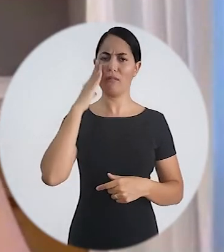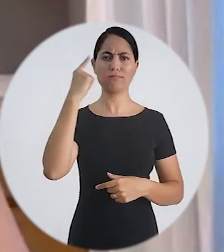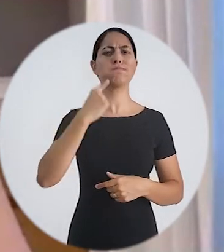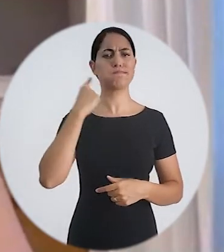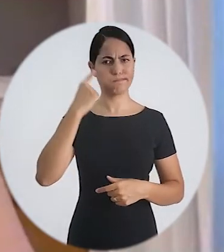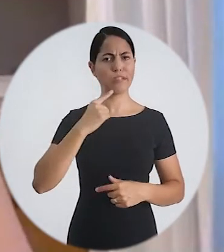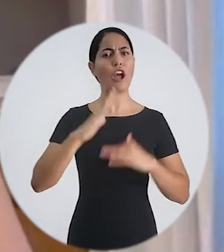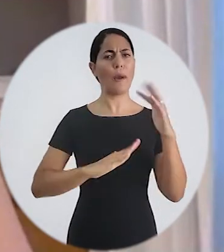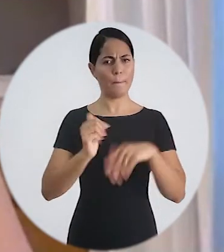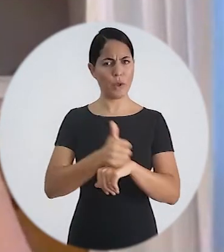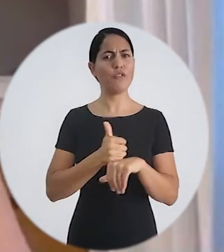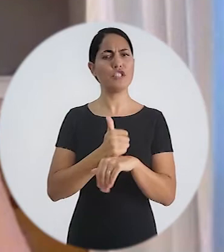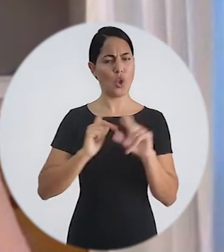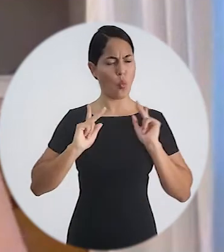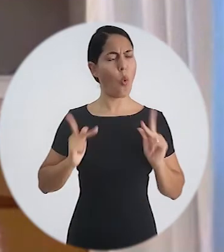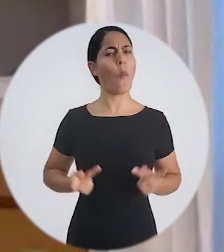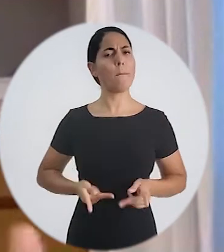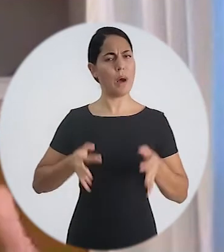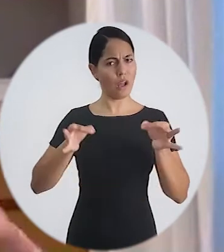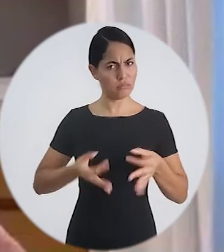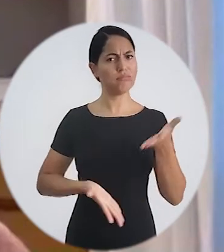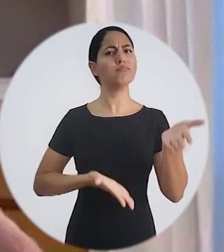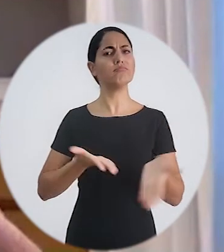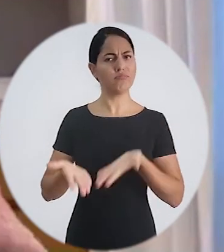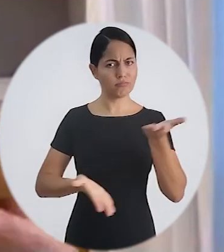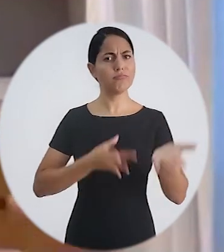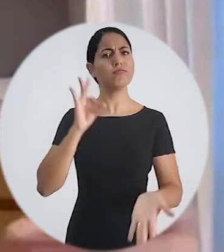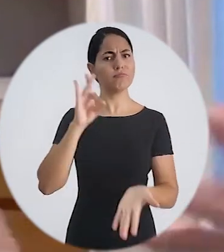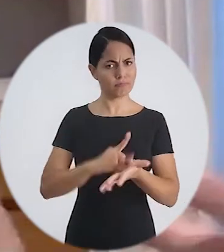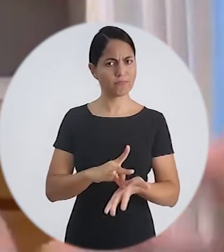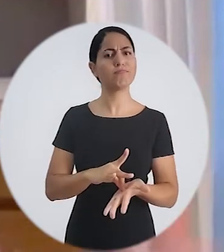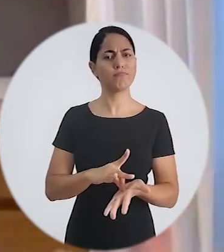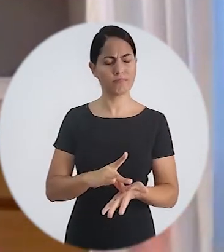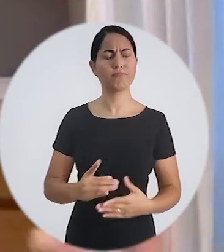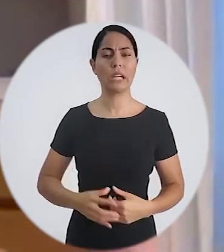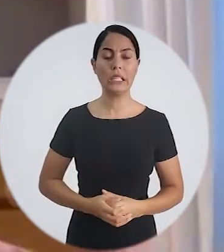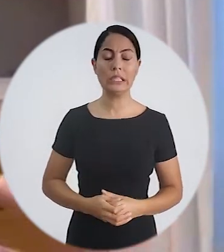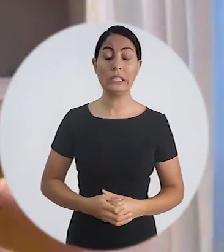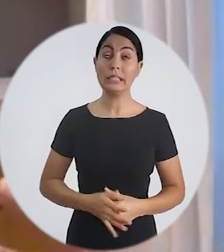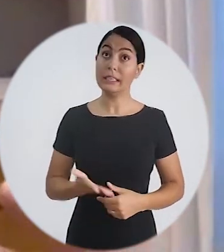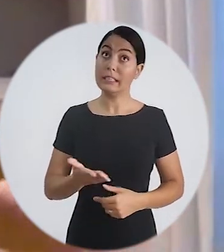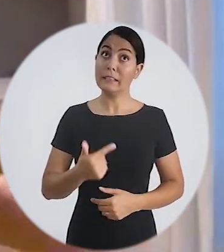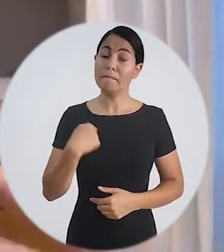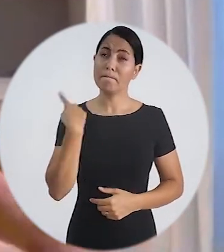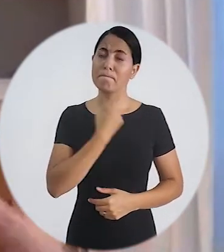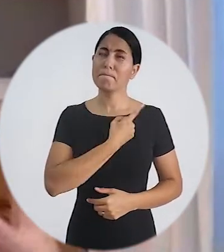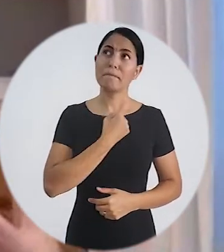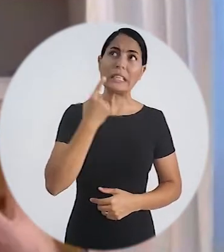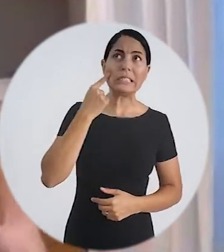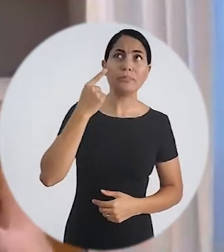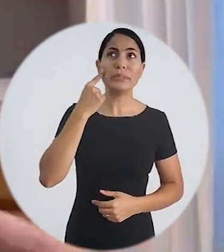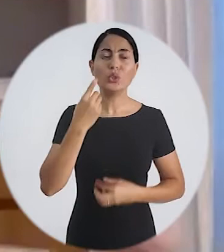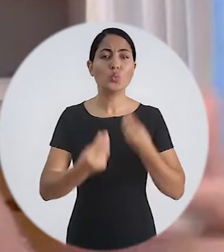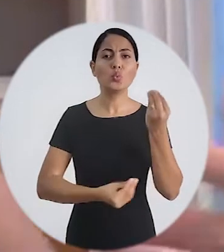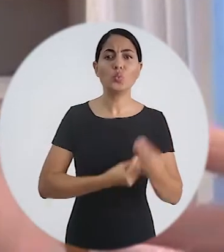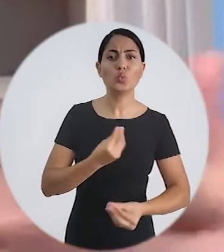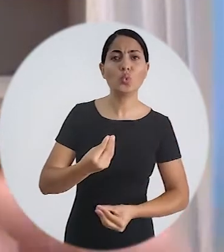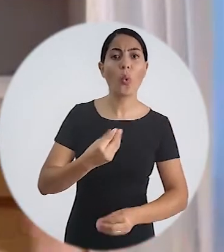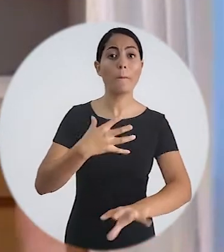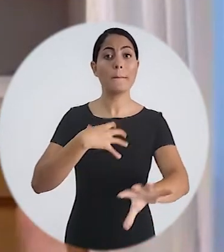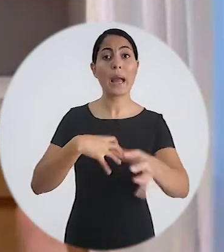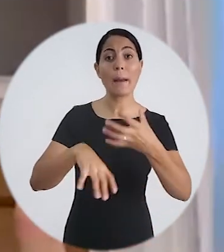profissão extremamente humana, né? Na verdade, nós temos a tendência, né,